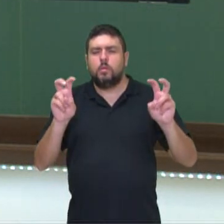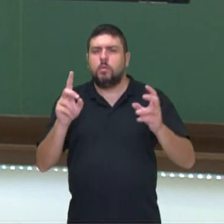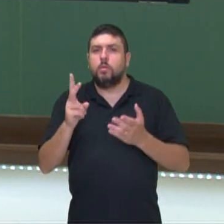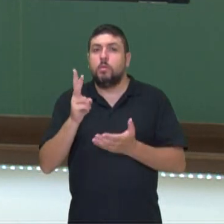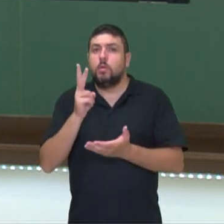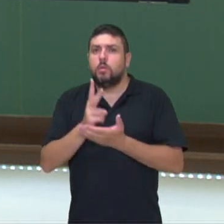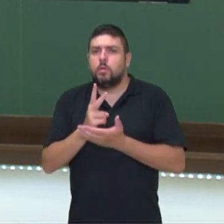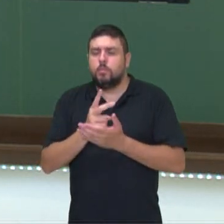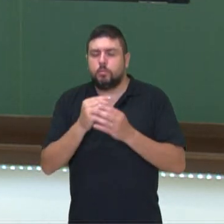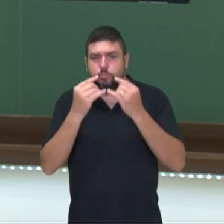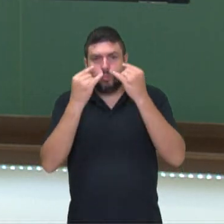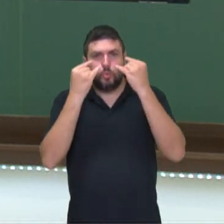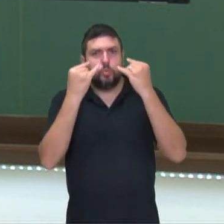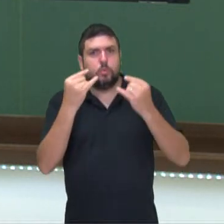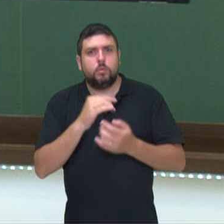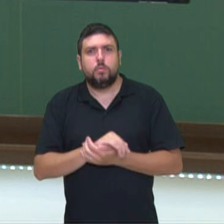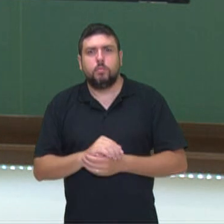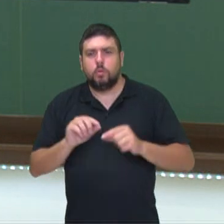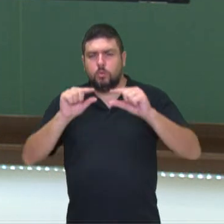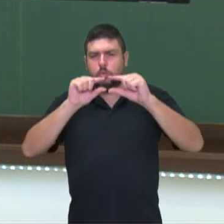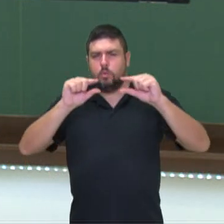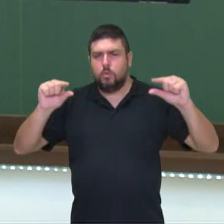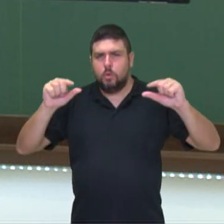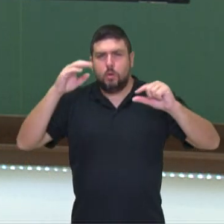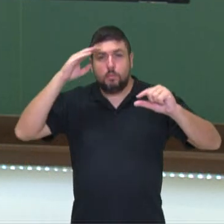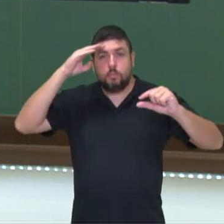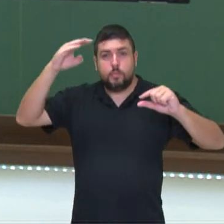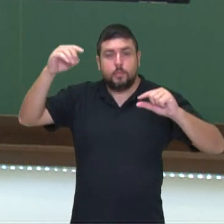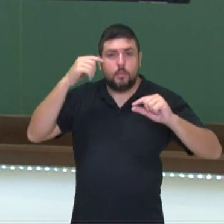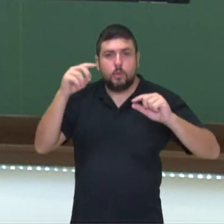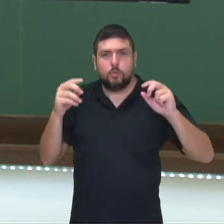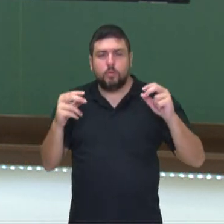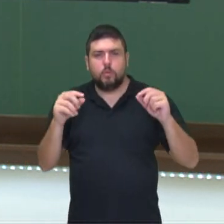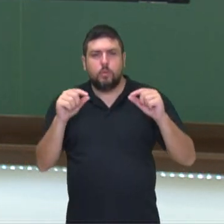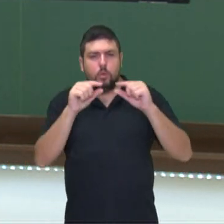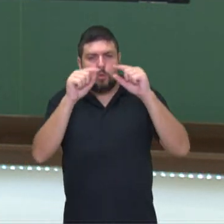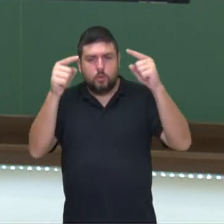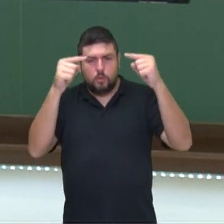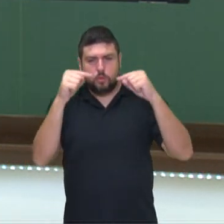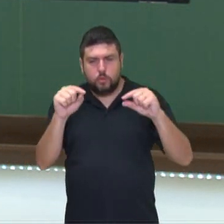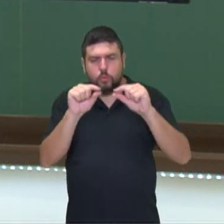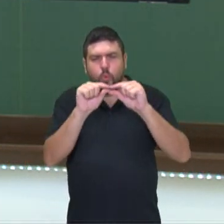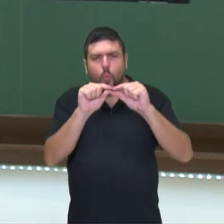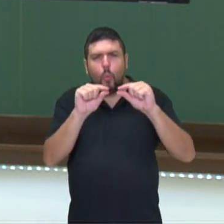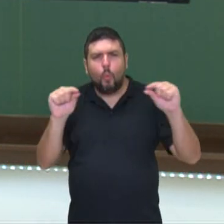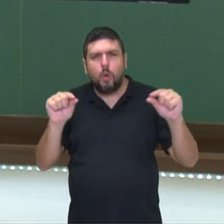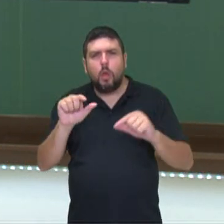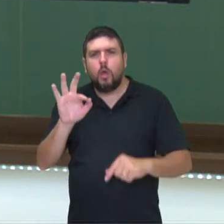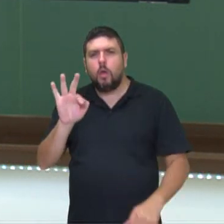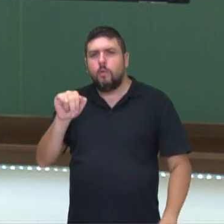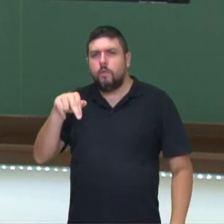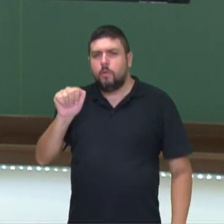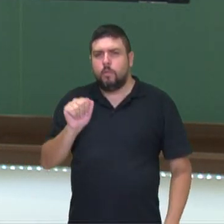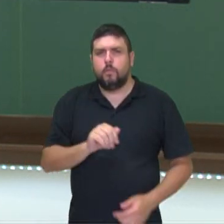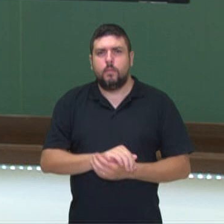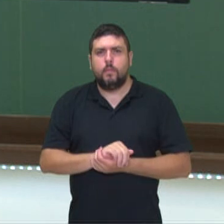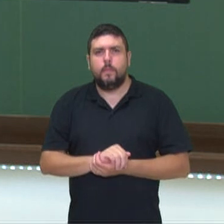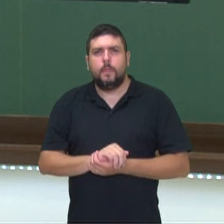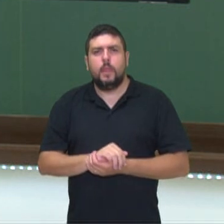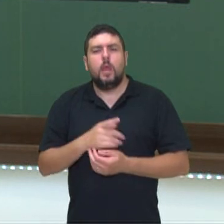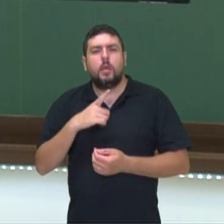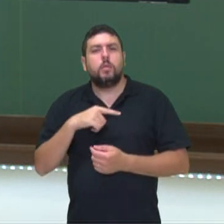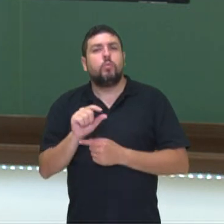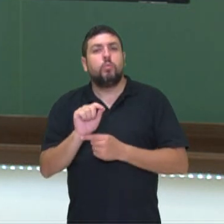nós temos aí o título principal, que é a manchete, e o secundário, que é a linha fina. Eles sempre têm esse poder de despertar a curiosidade